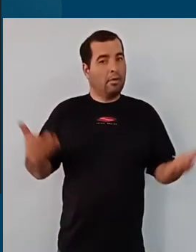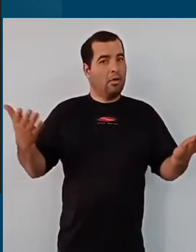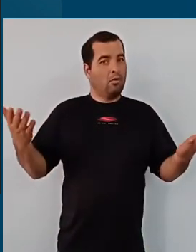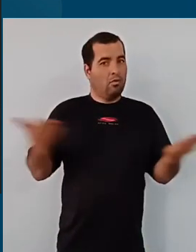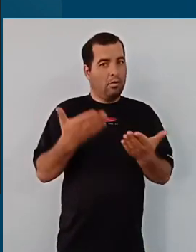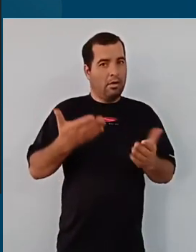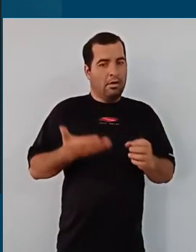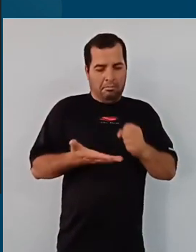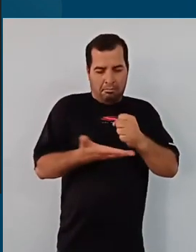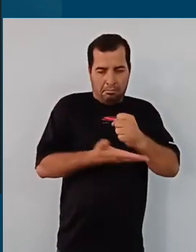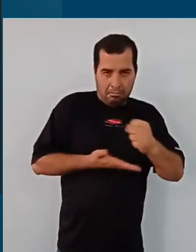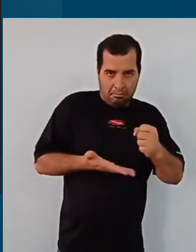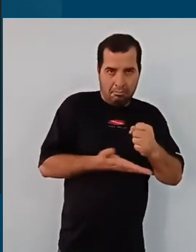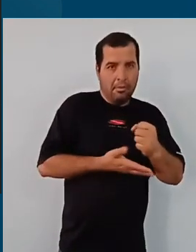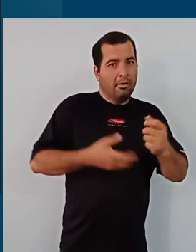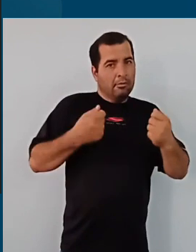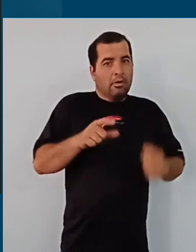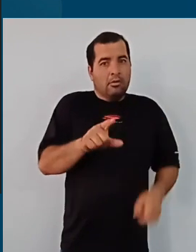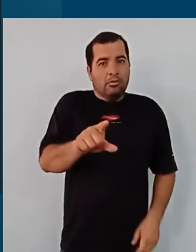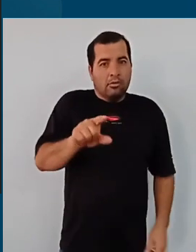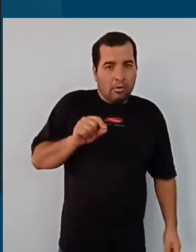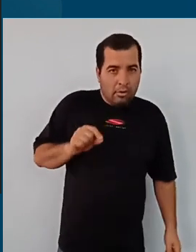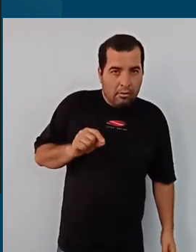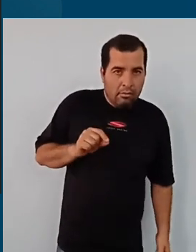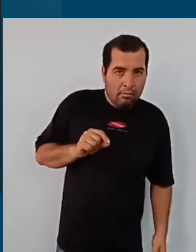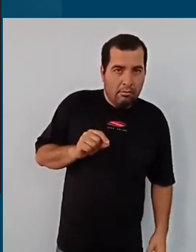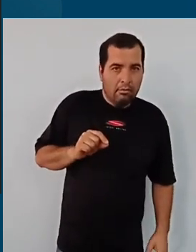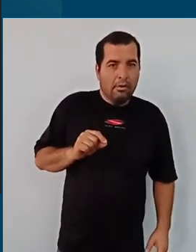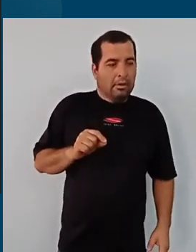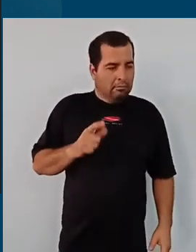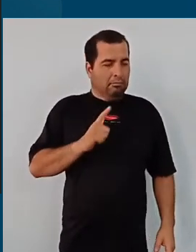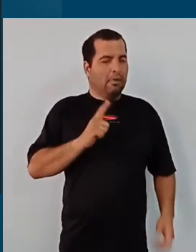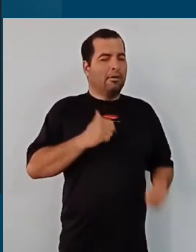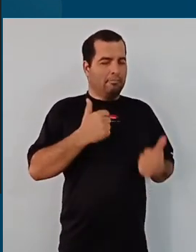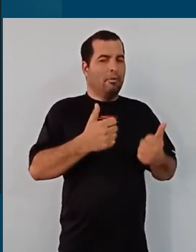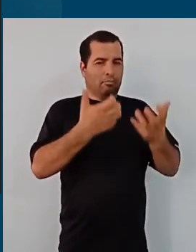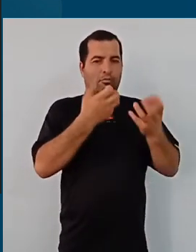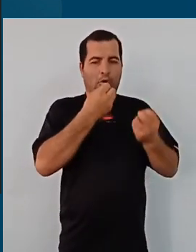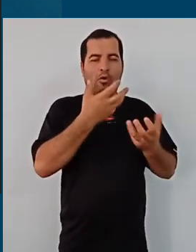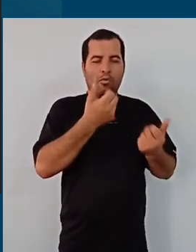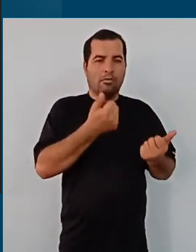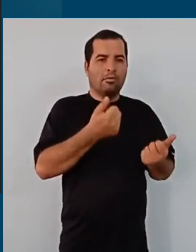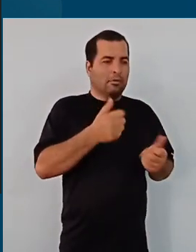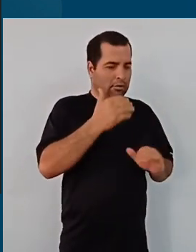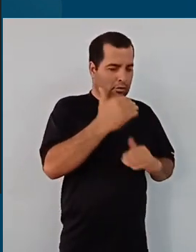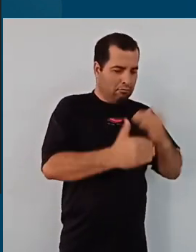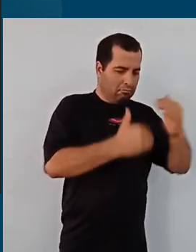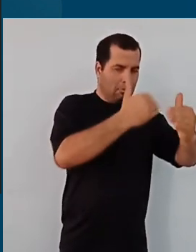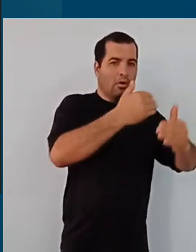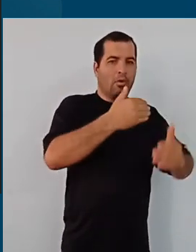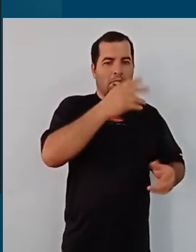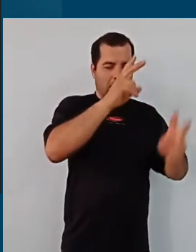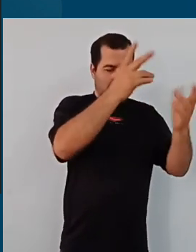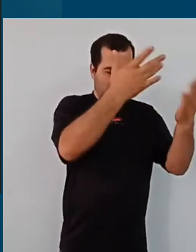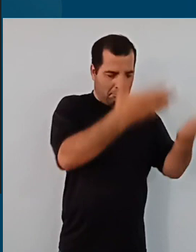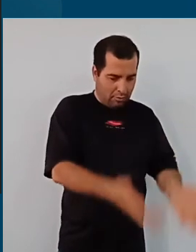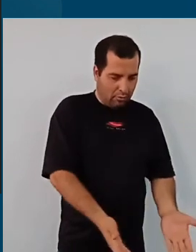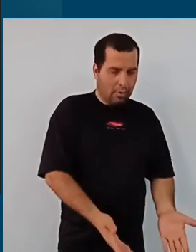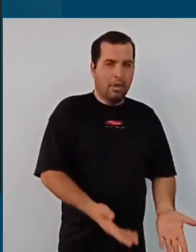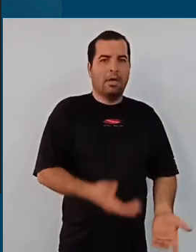Agora, a base precisou fazer uma escolha. Tá bom, a gente quer tudo isso como desenvolvimento humano global.